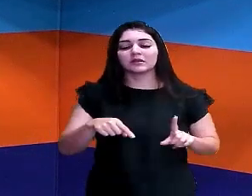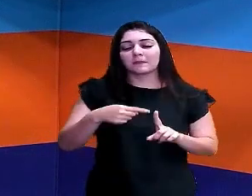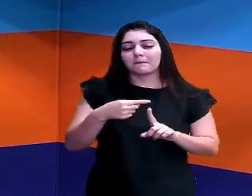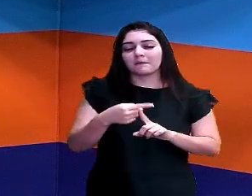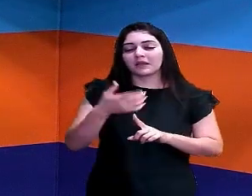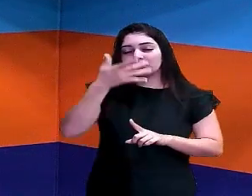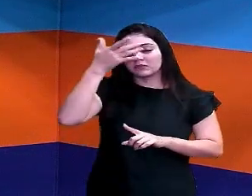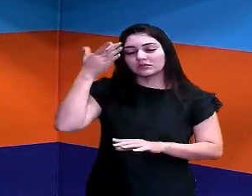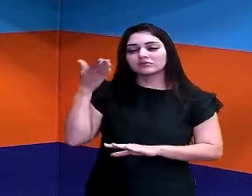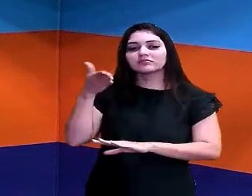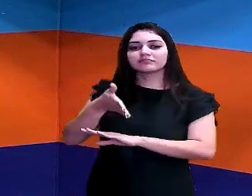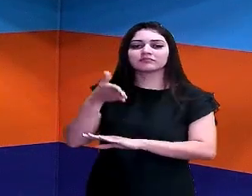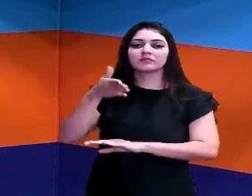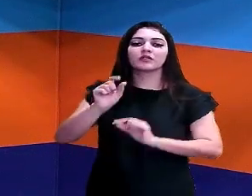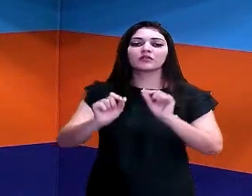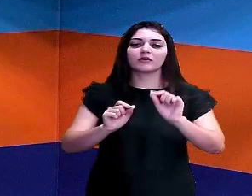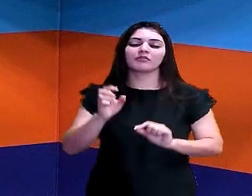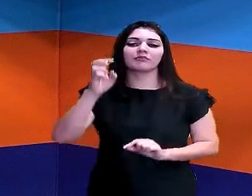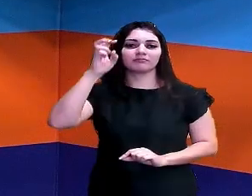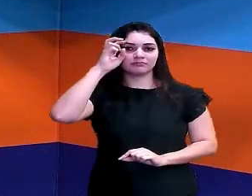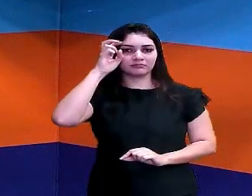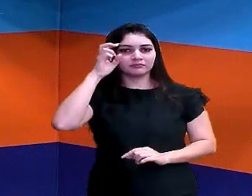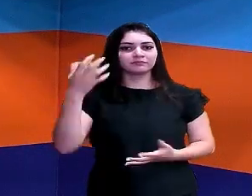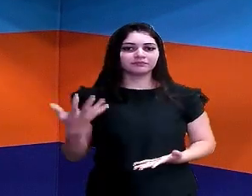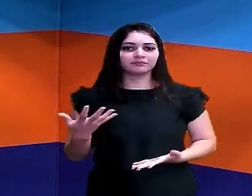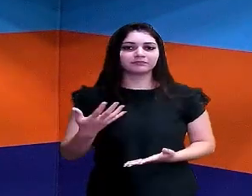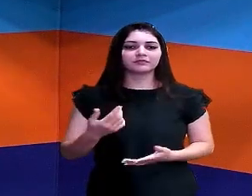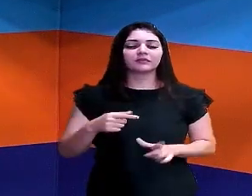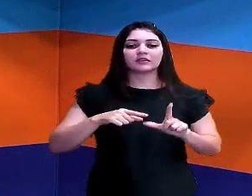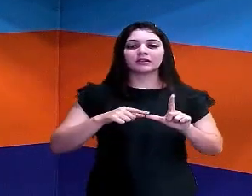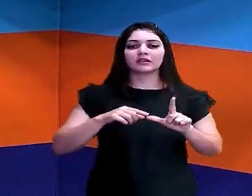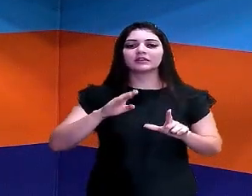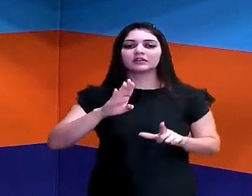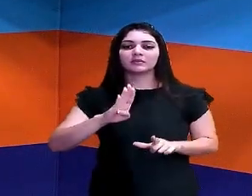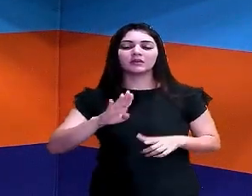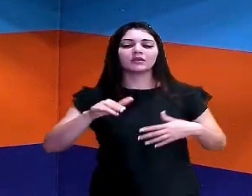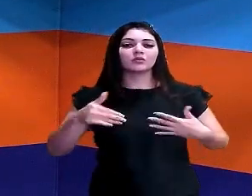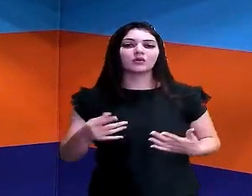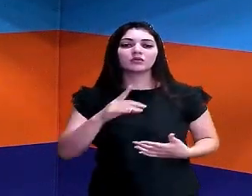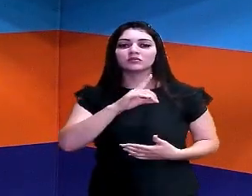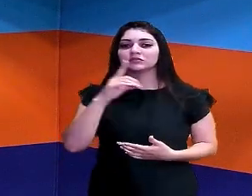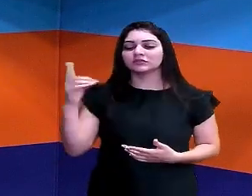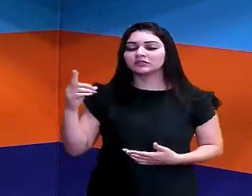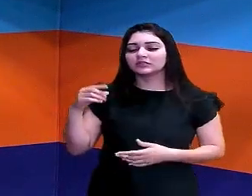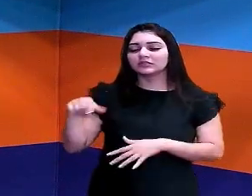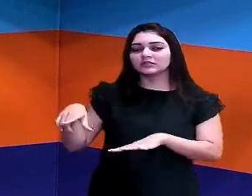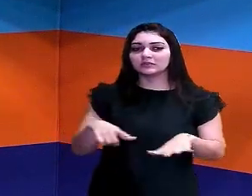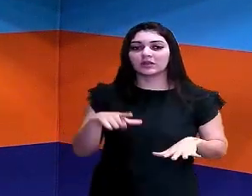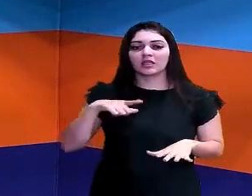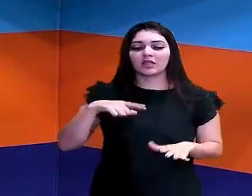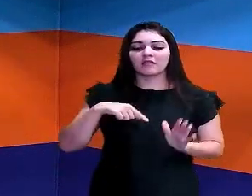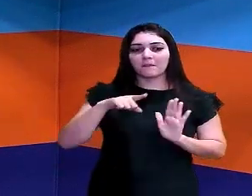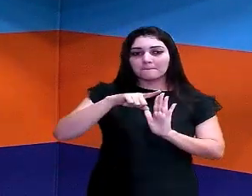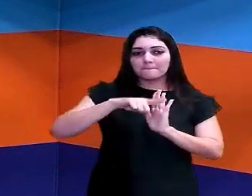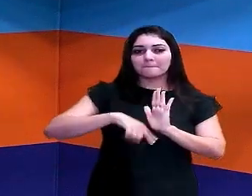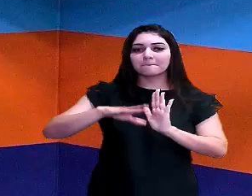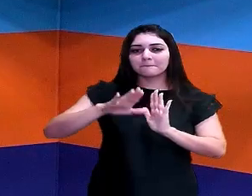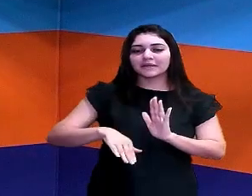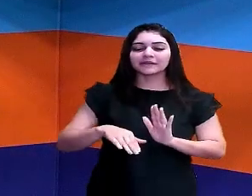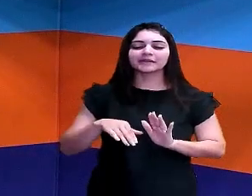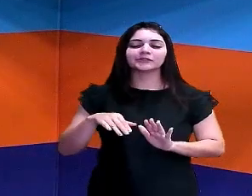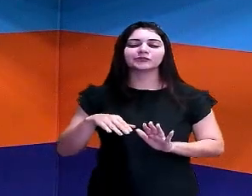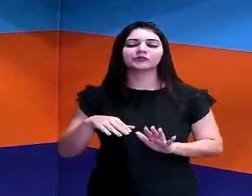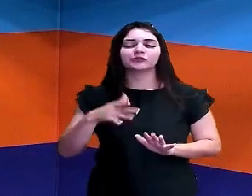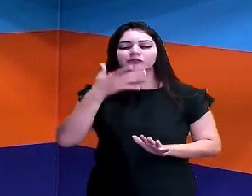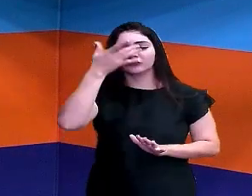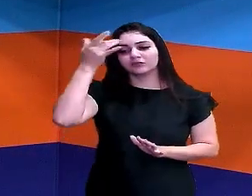turistas foi a quinta-feira. Aí a letra B é, qual o dia da semana que teve menos turistas? Então, vou olhar